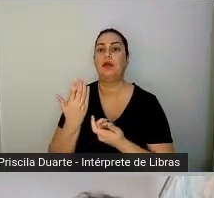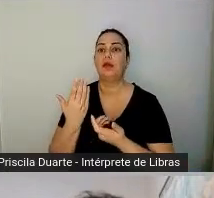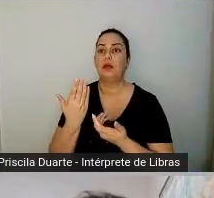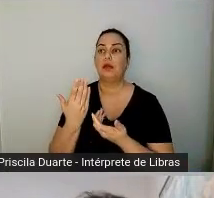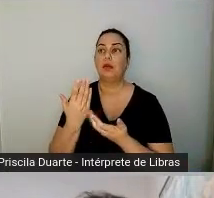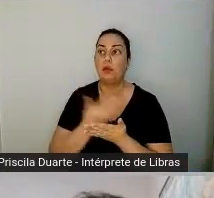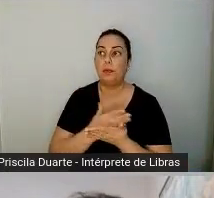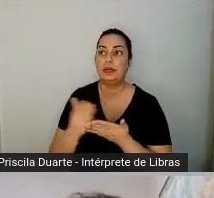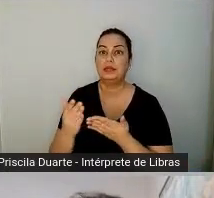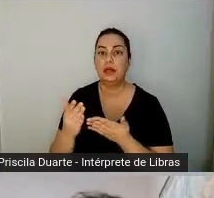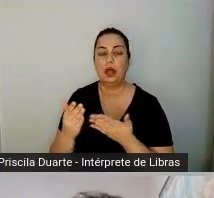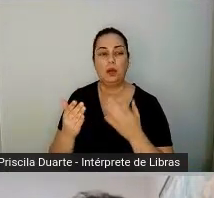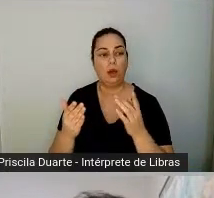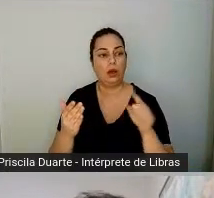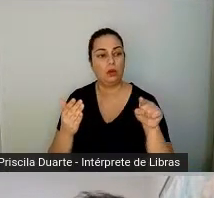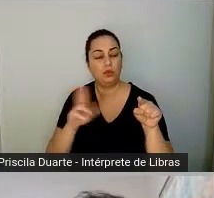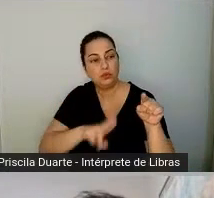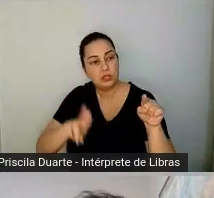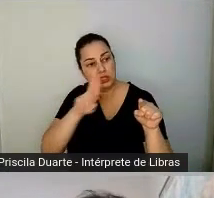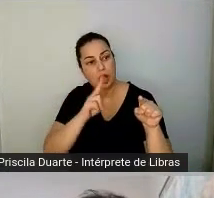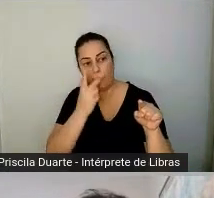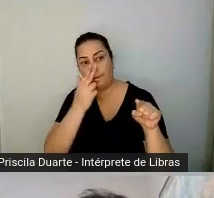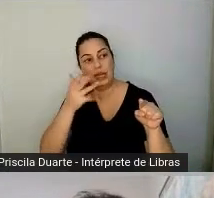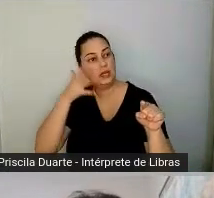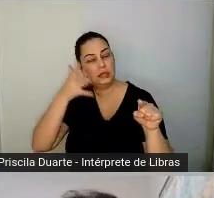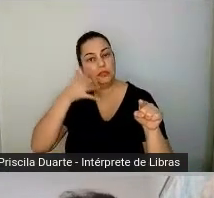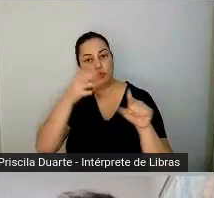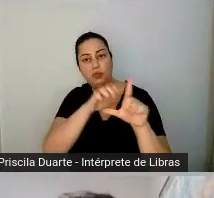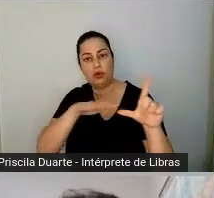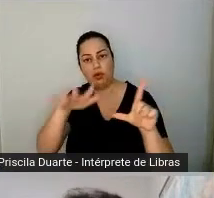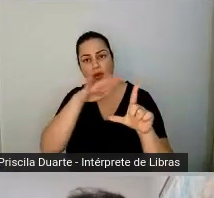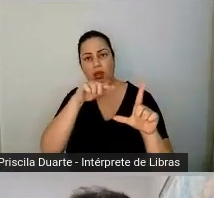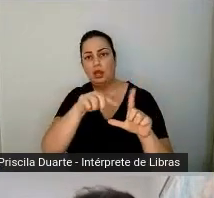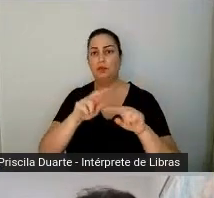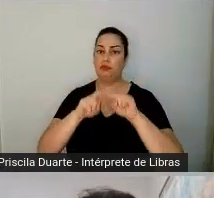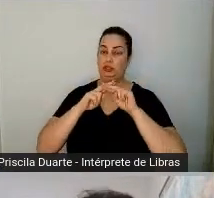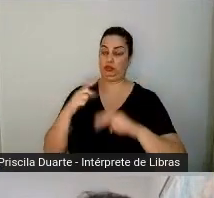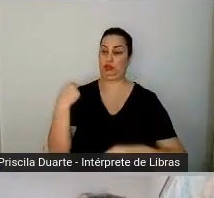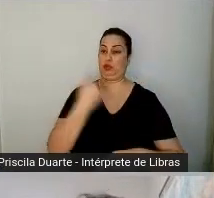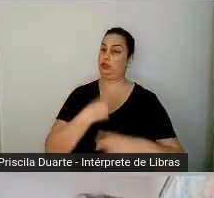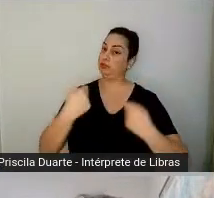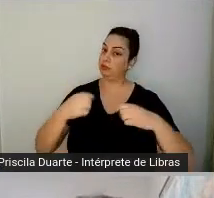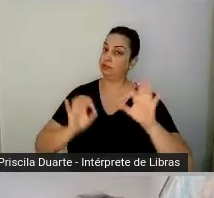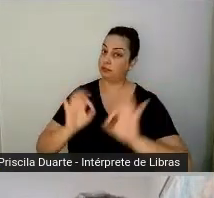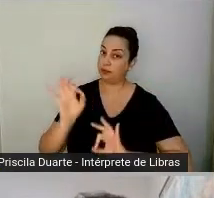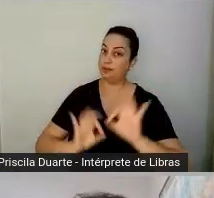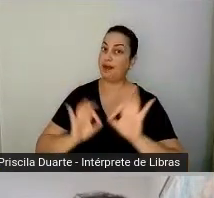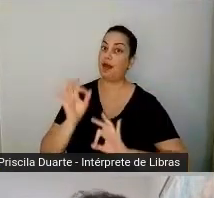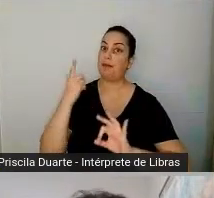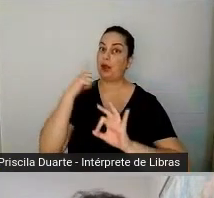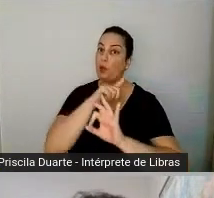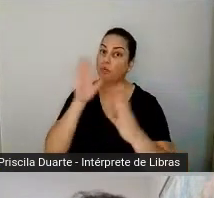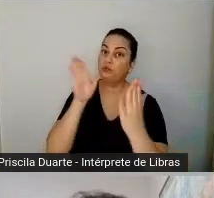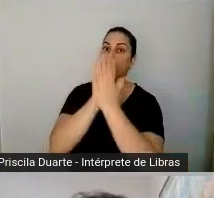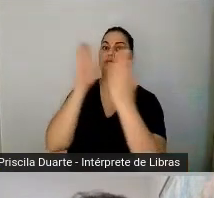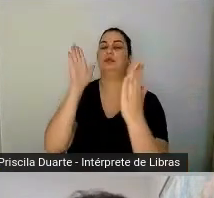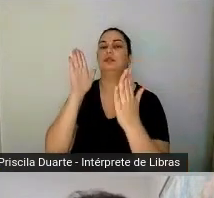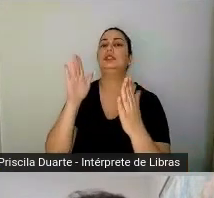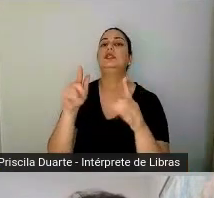Então é importante a gente estar preparado para esse debate, porque, inclusive, alguns setores de partido de esquerda